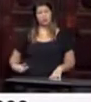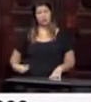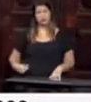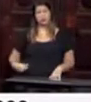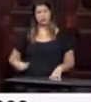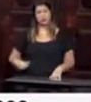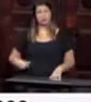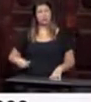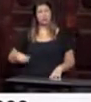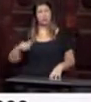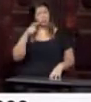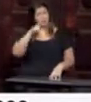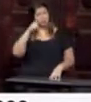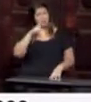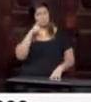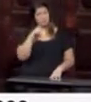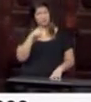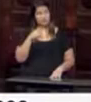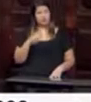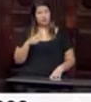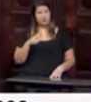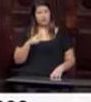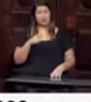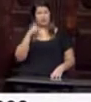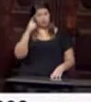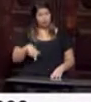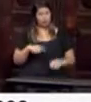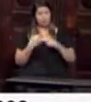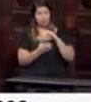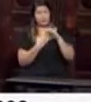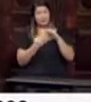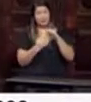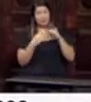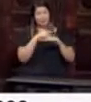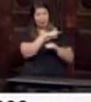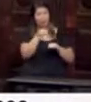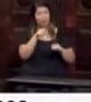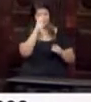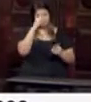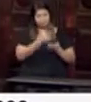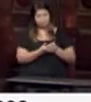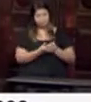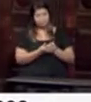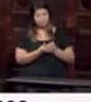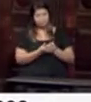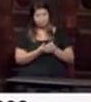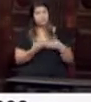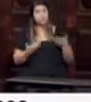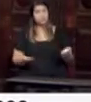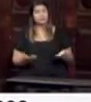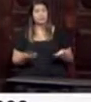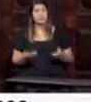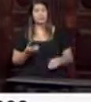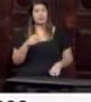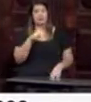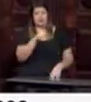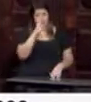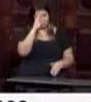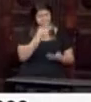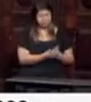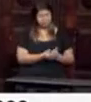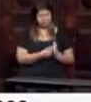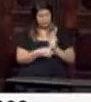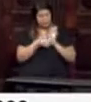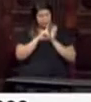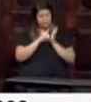mais, vai conseguir a confiança de um empresário para antecipação de um tributo? Será que alguém vai antecipar tributo